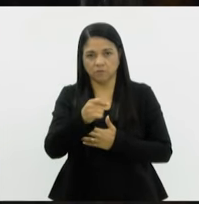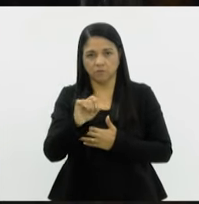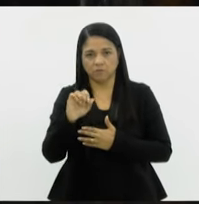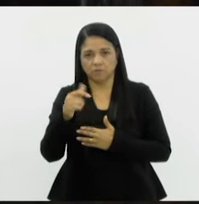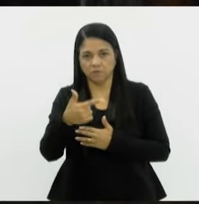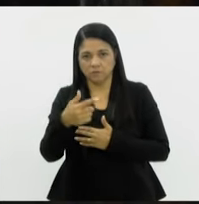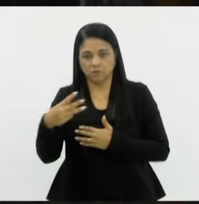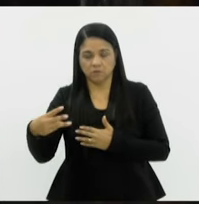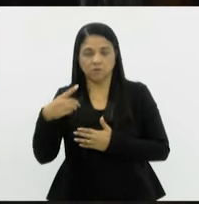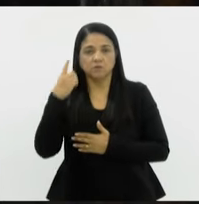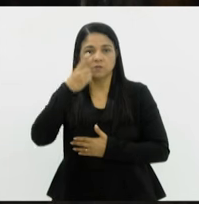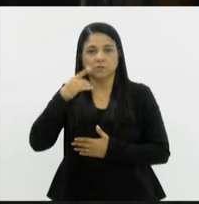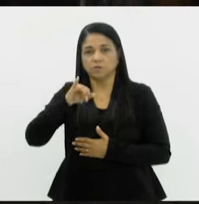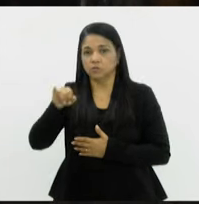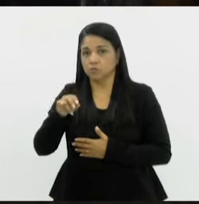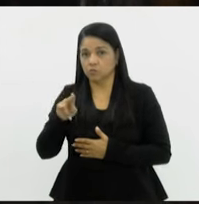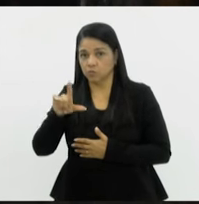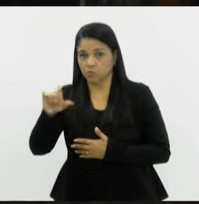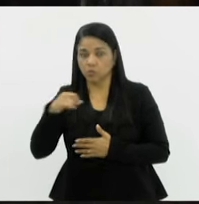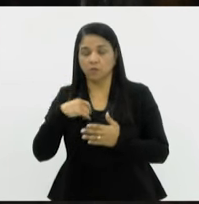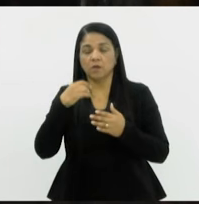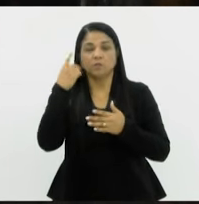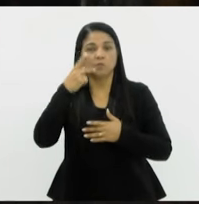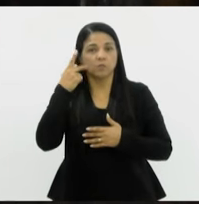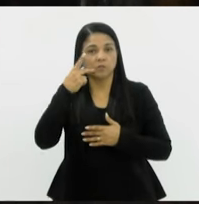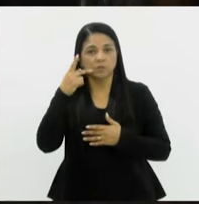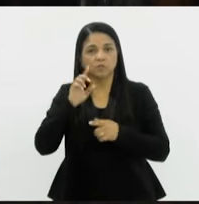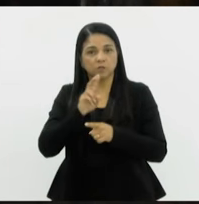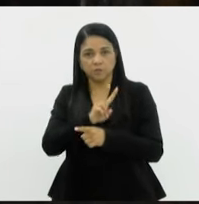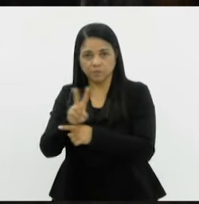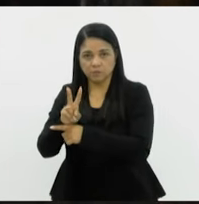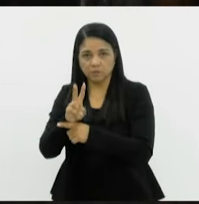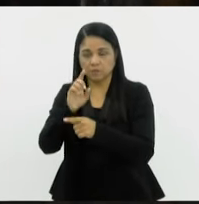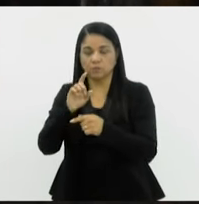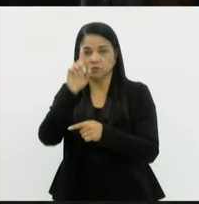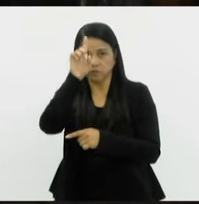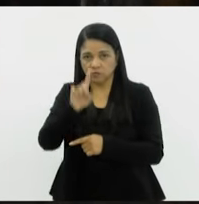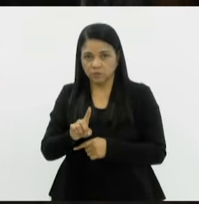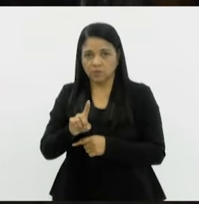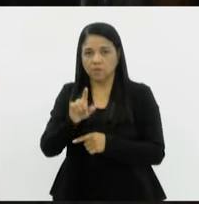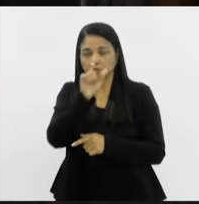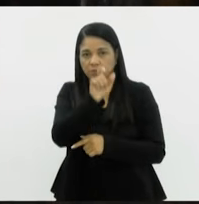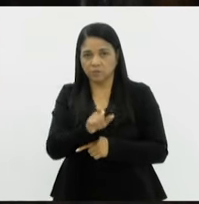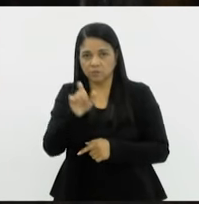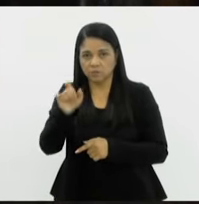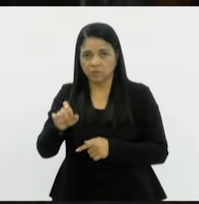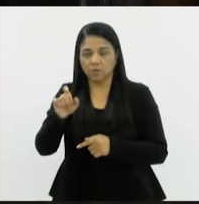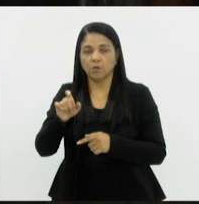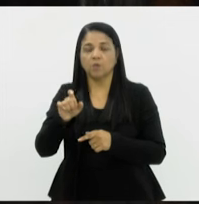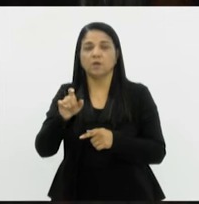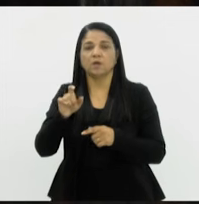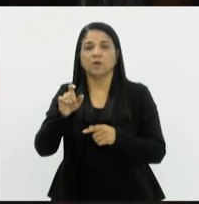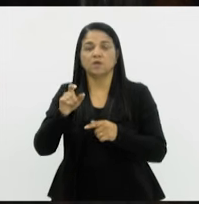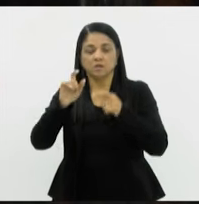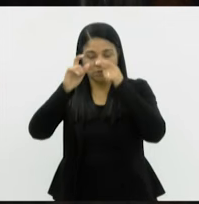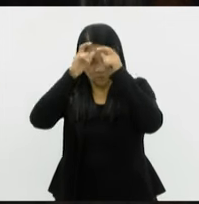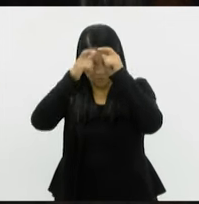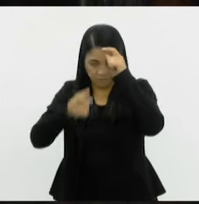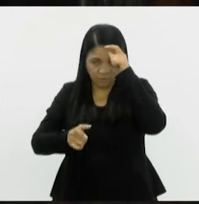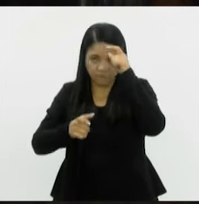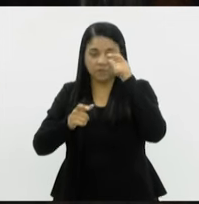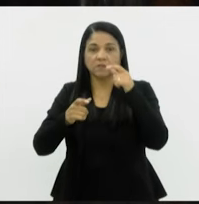Júlio Rocha, que estabelece a política estadual de proteção dos direitos da pessoa com transtorno do desenvolvimento da língua,